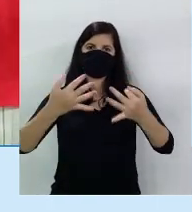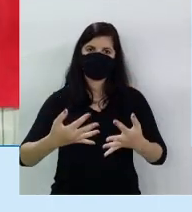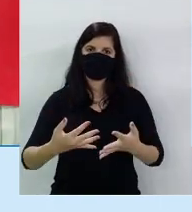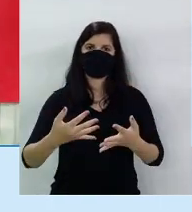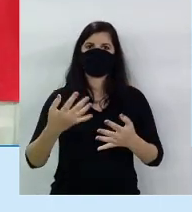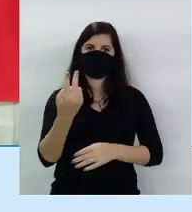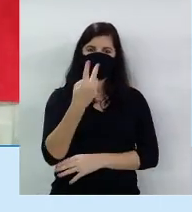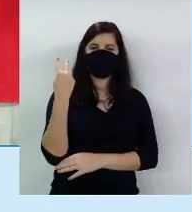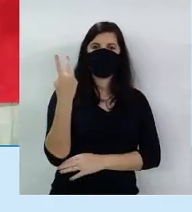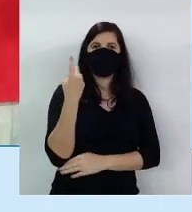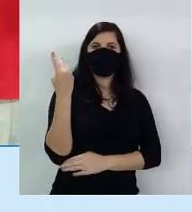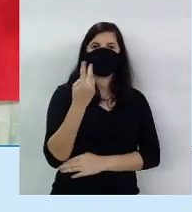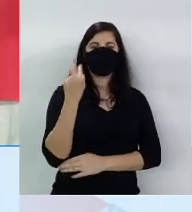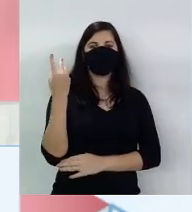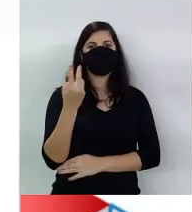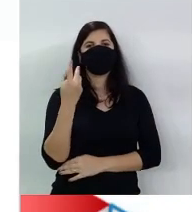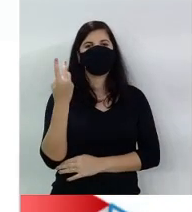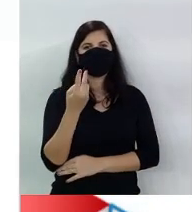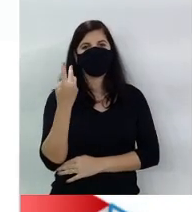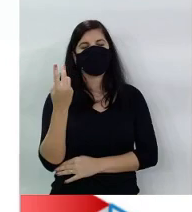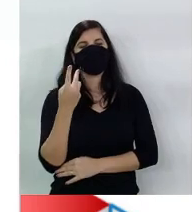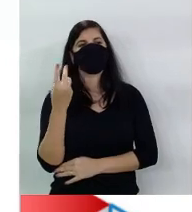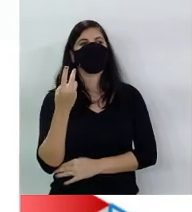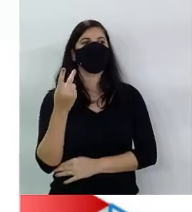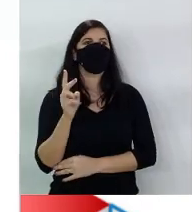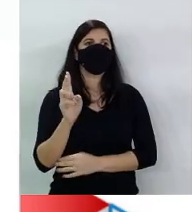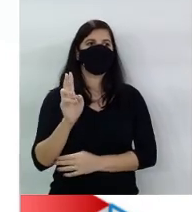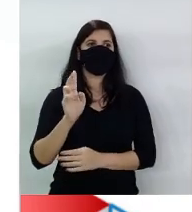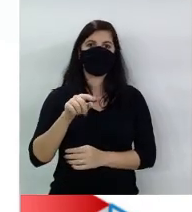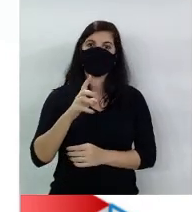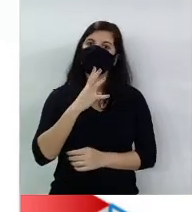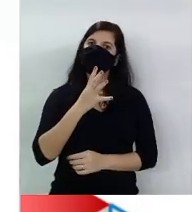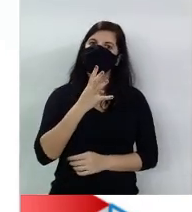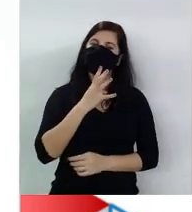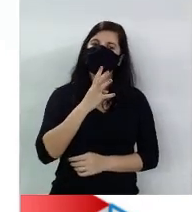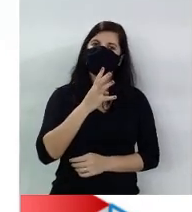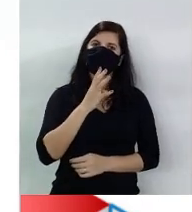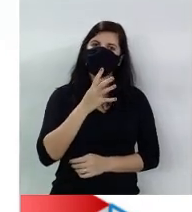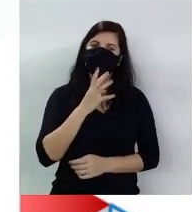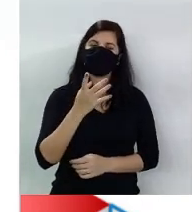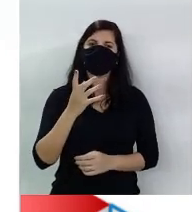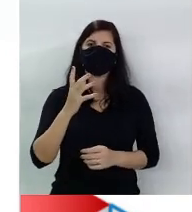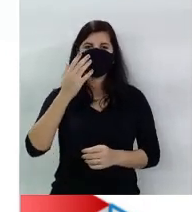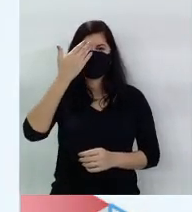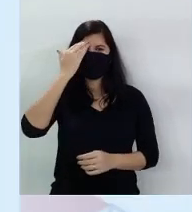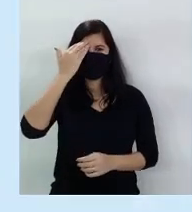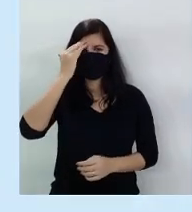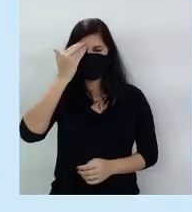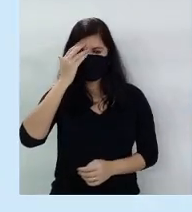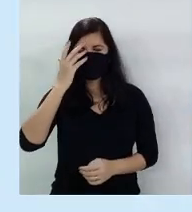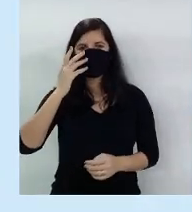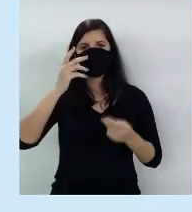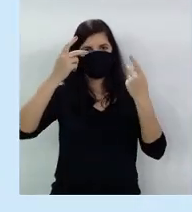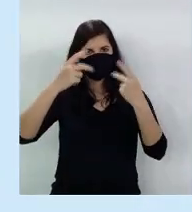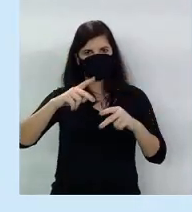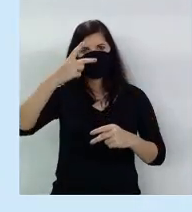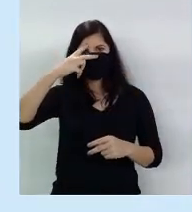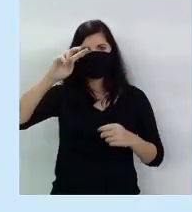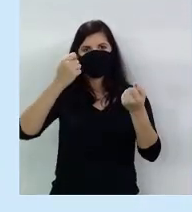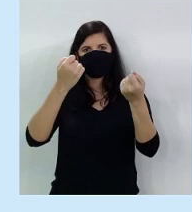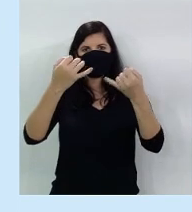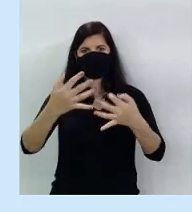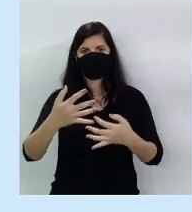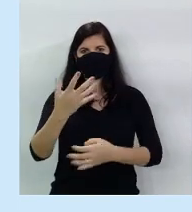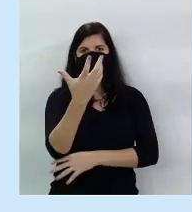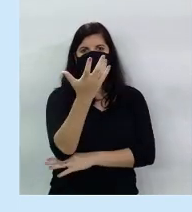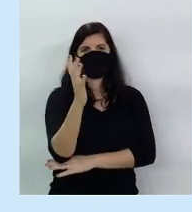nós valorizamos essa questão, que é justamente conhecer, entender. No caso da Jurema, como